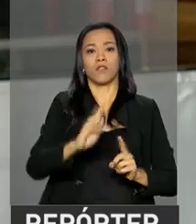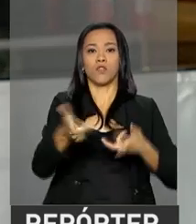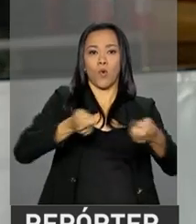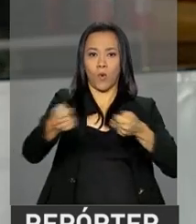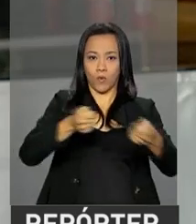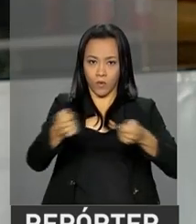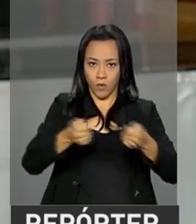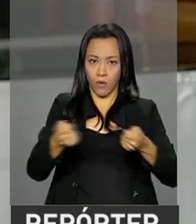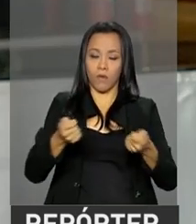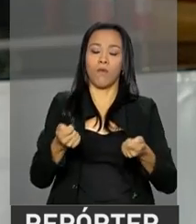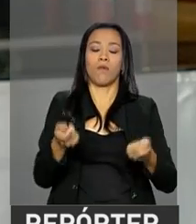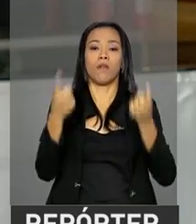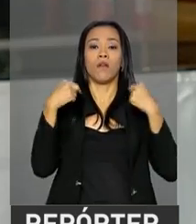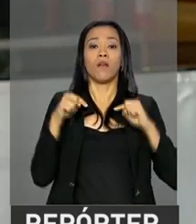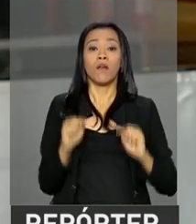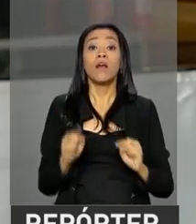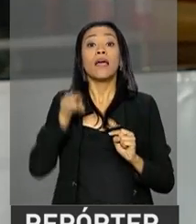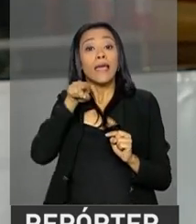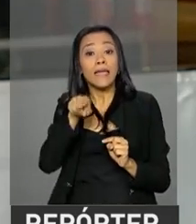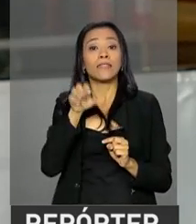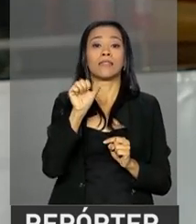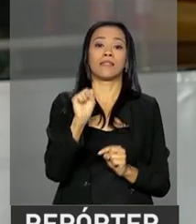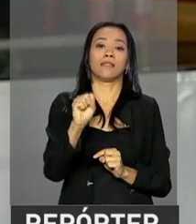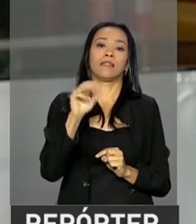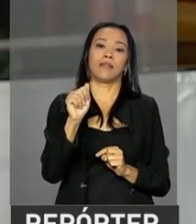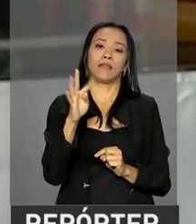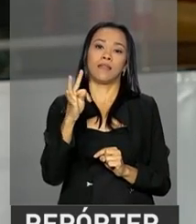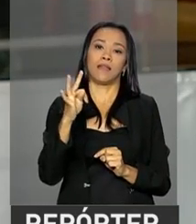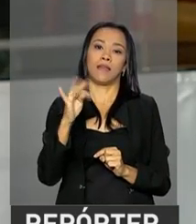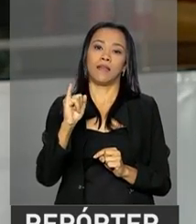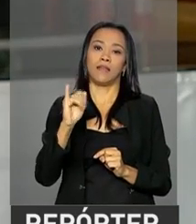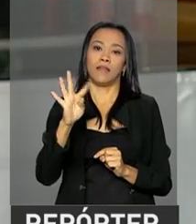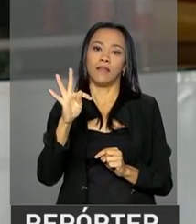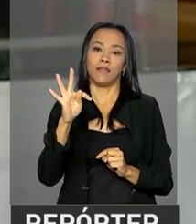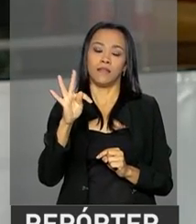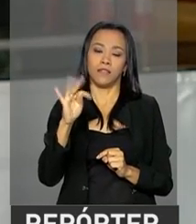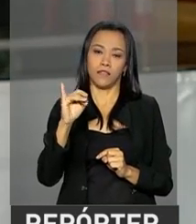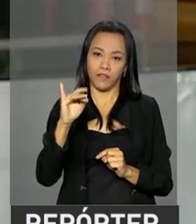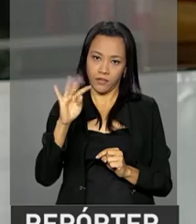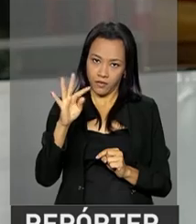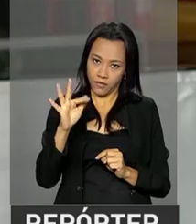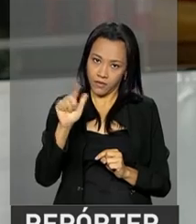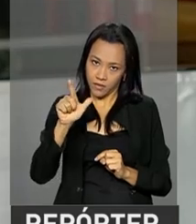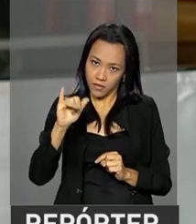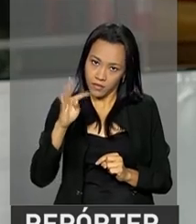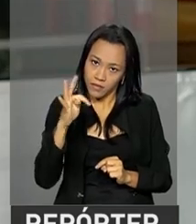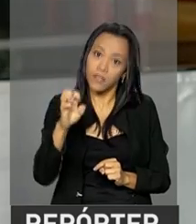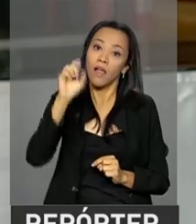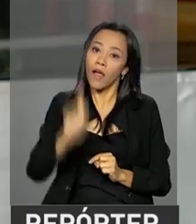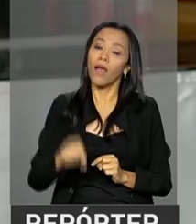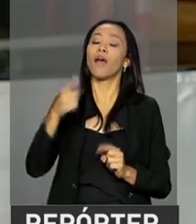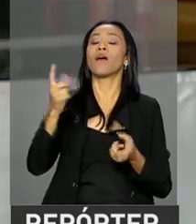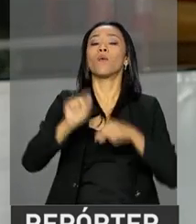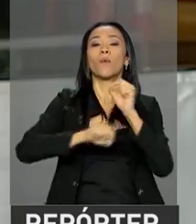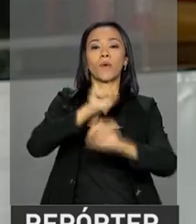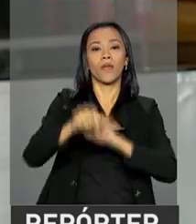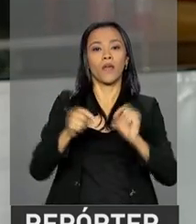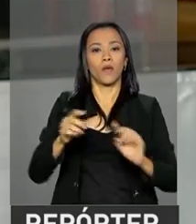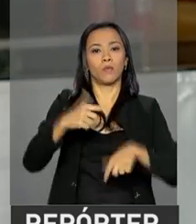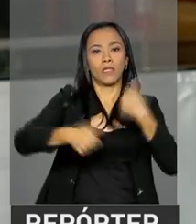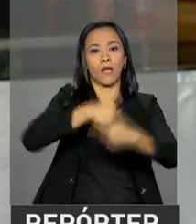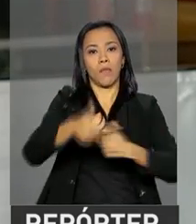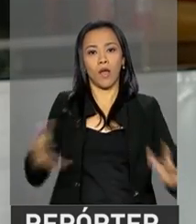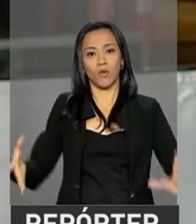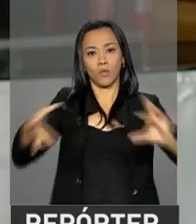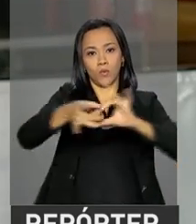pelo Brasil o satélite geoestacionário de defesa e comunicações estratégicas é um projeto conjunto dos Ministérios da defesa e da da